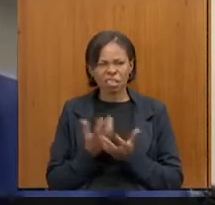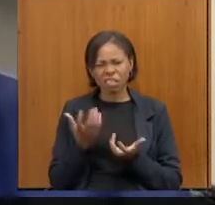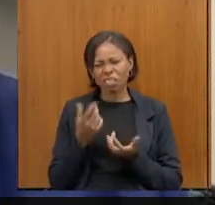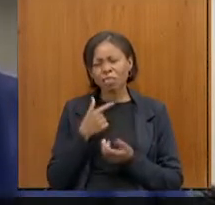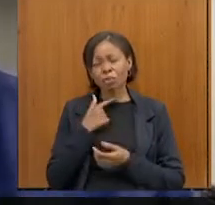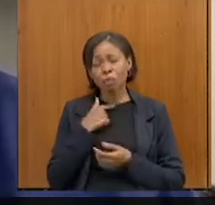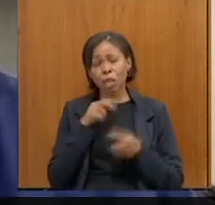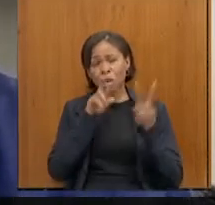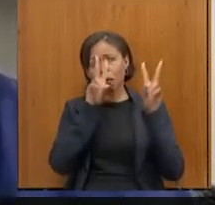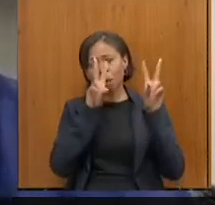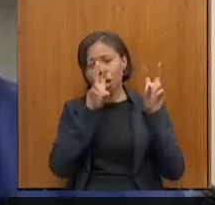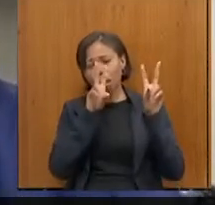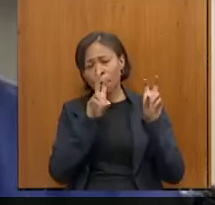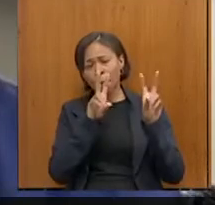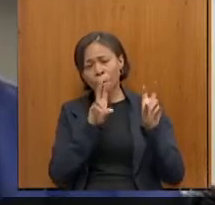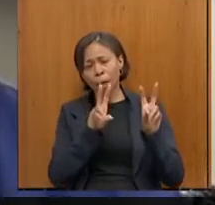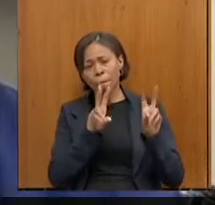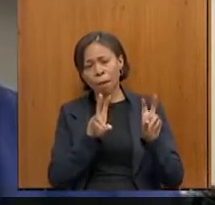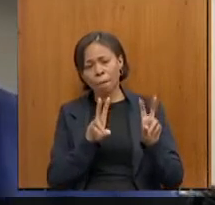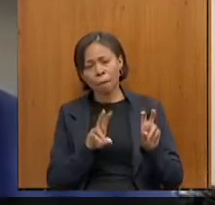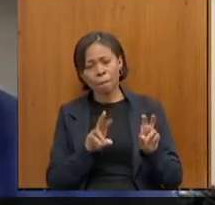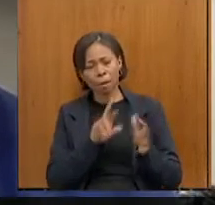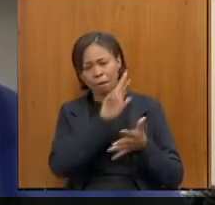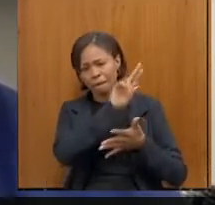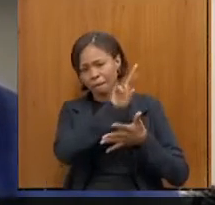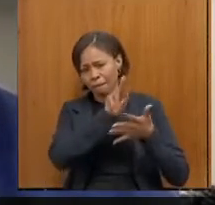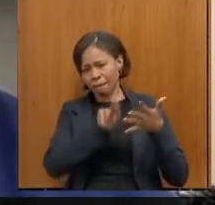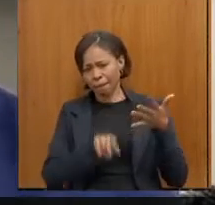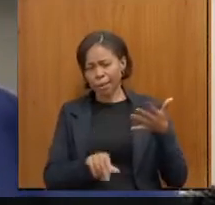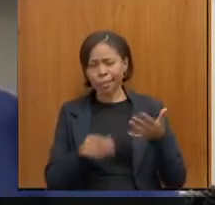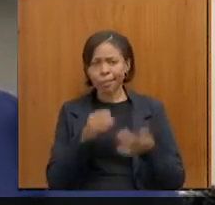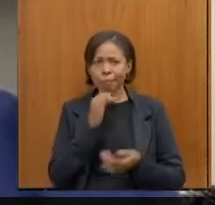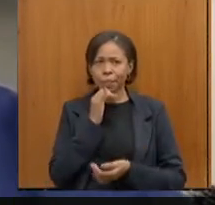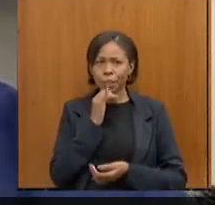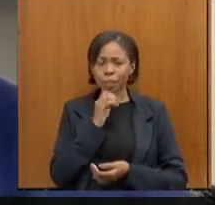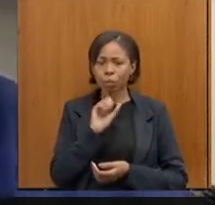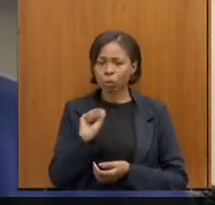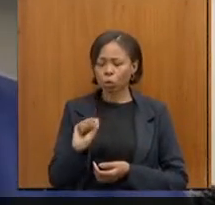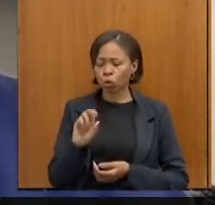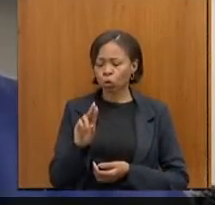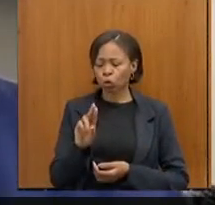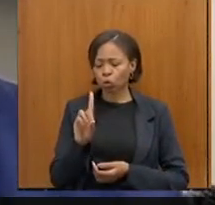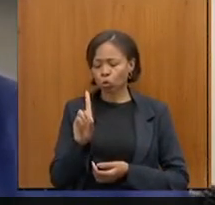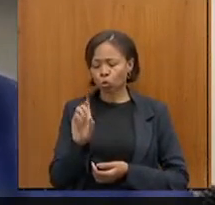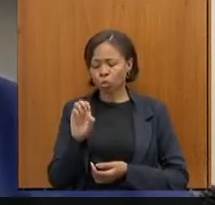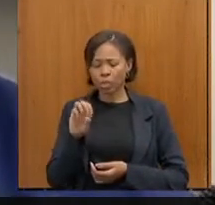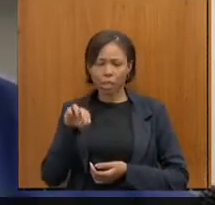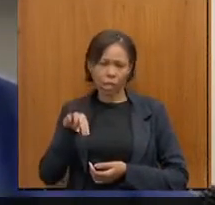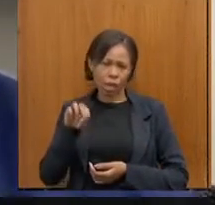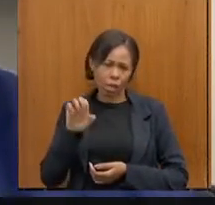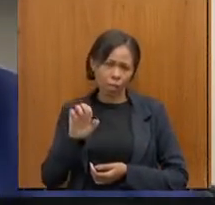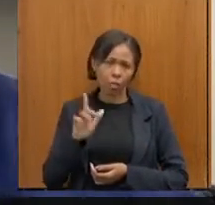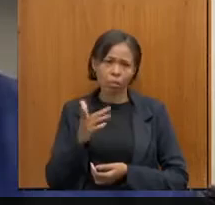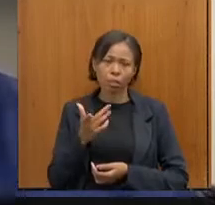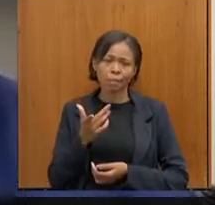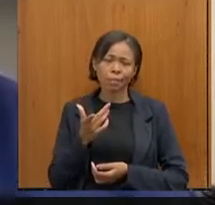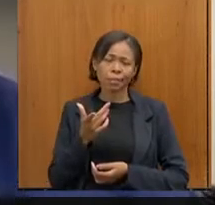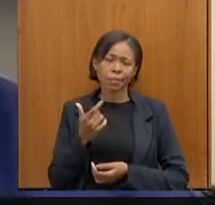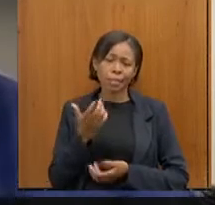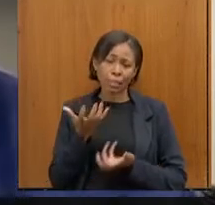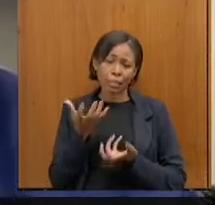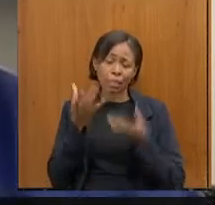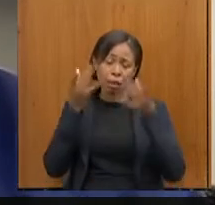muitos assuntos Inclusive a questão das prudência em relação do Governo do Estado corpo dele é uma exploração